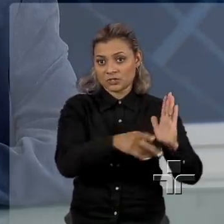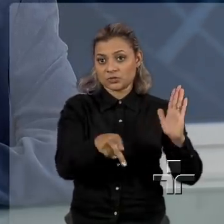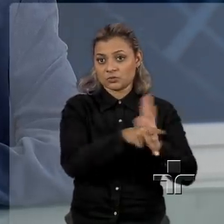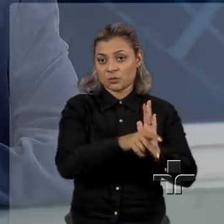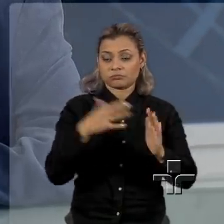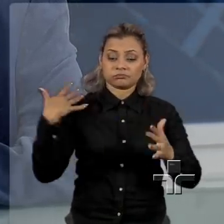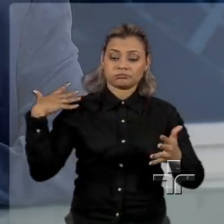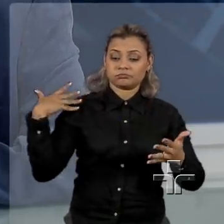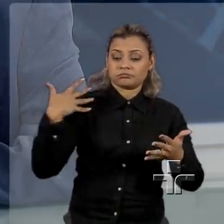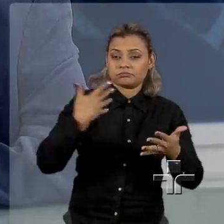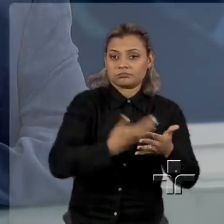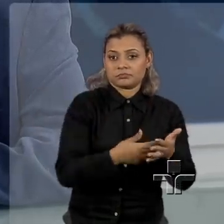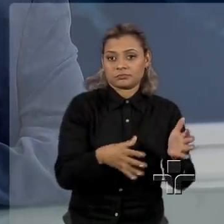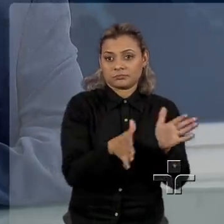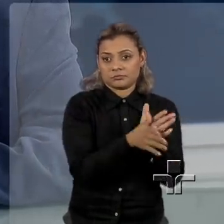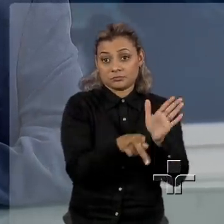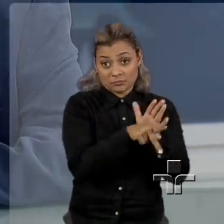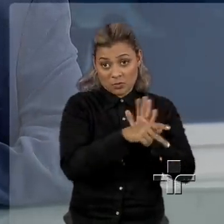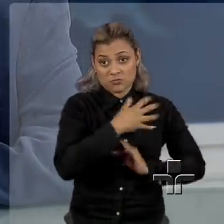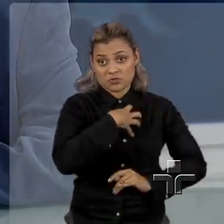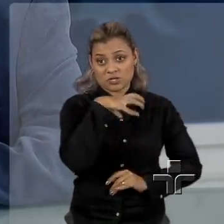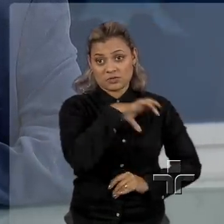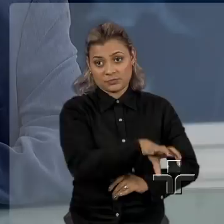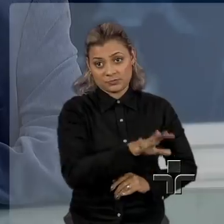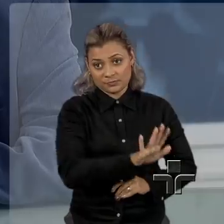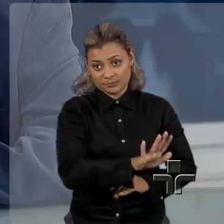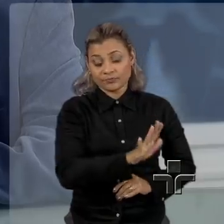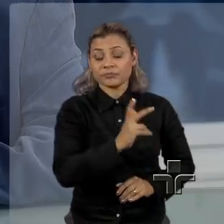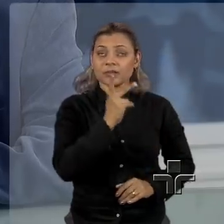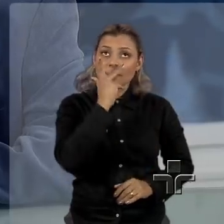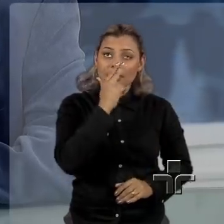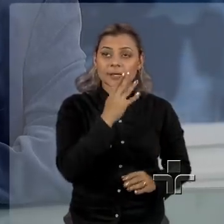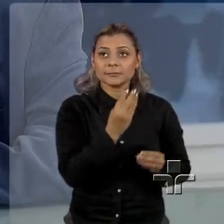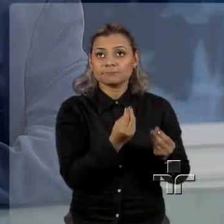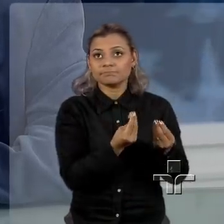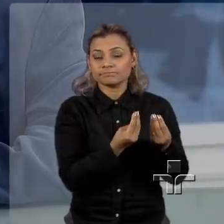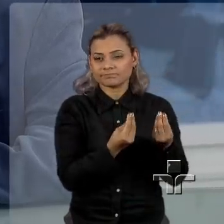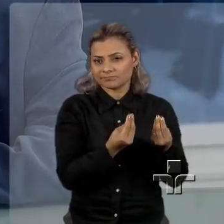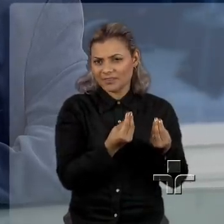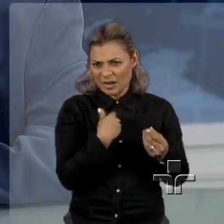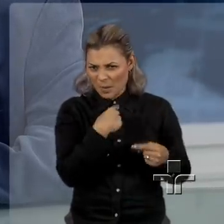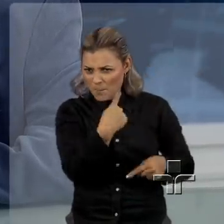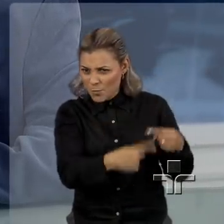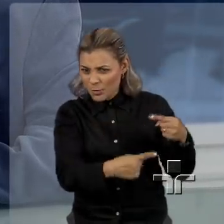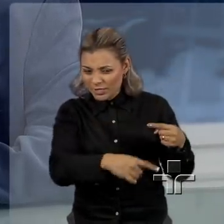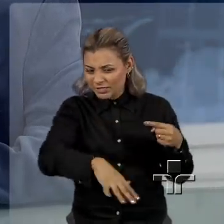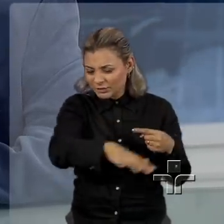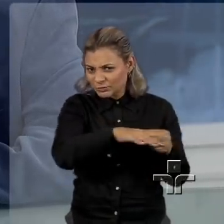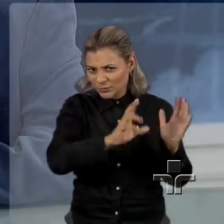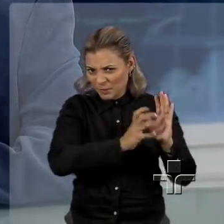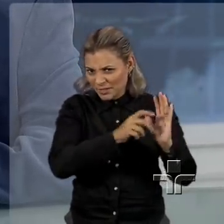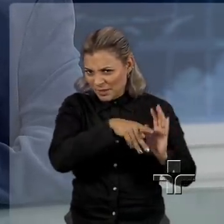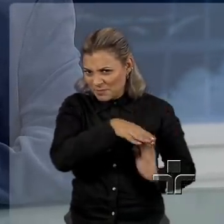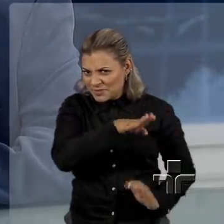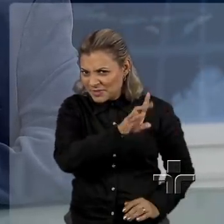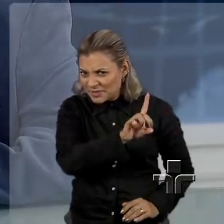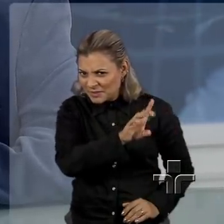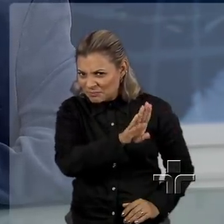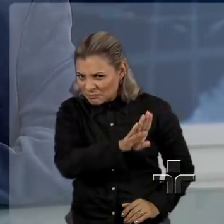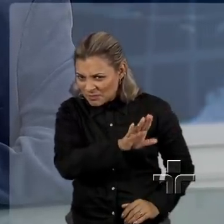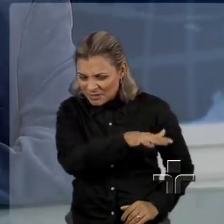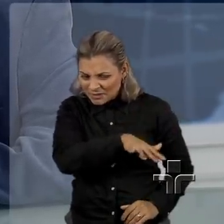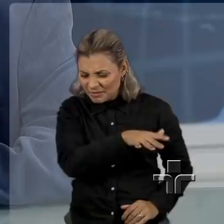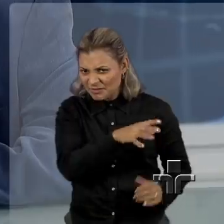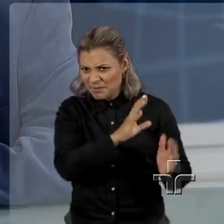fisiológico. Portanto, é uma espécie assim de achar que algum político histórico do MDB, pelo menos em parte do